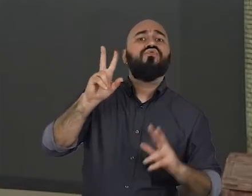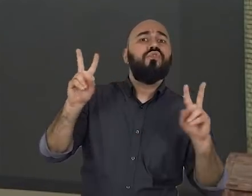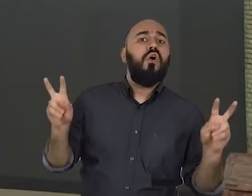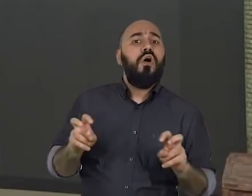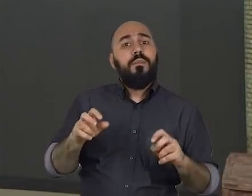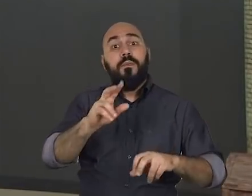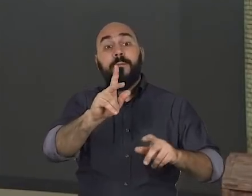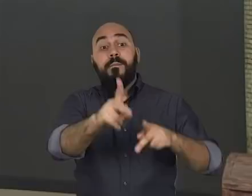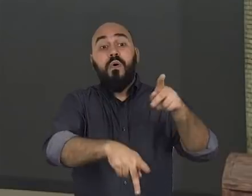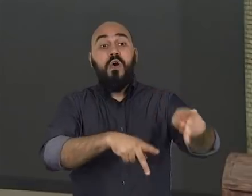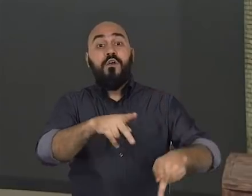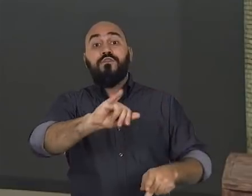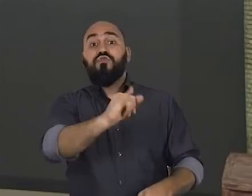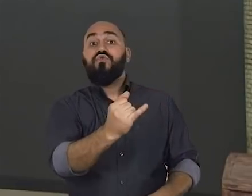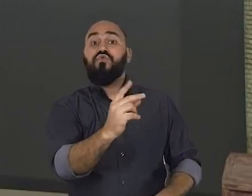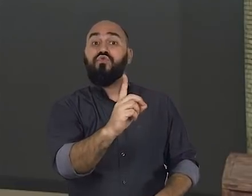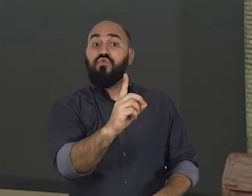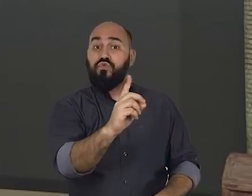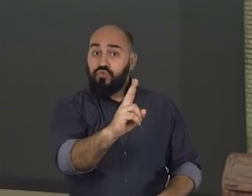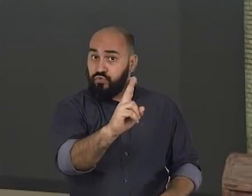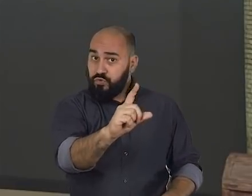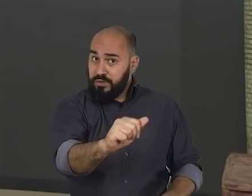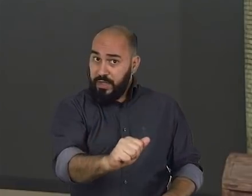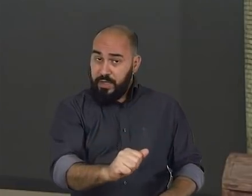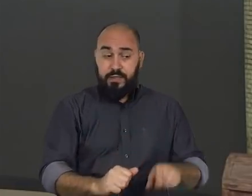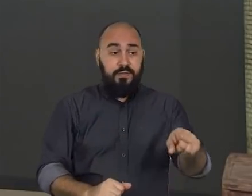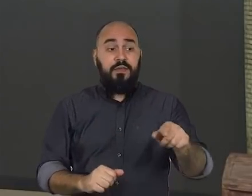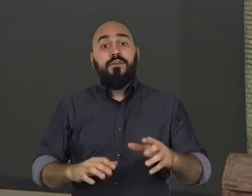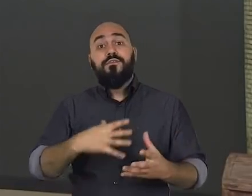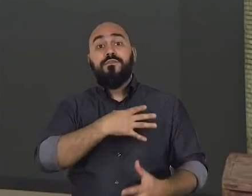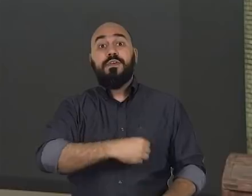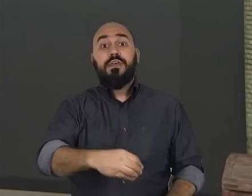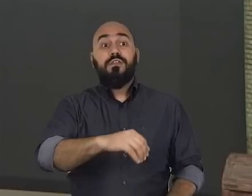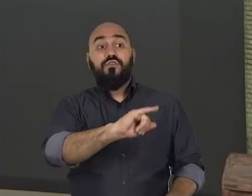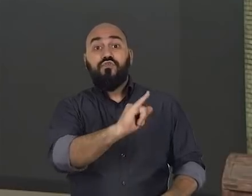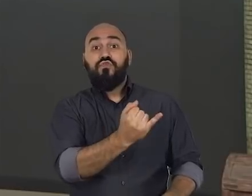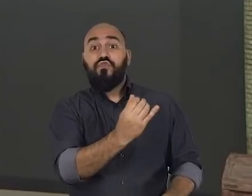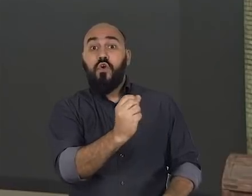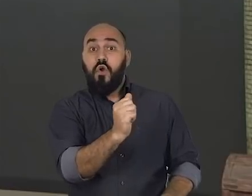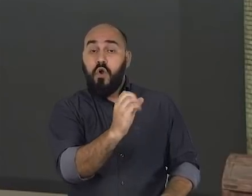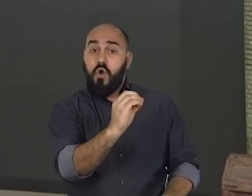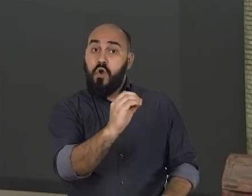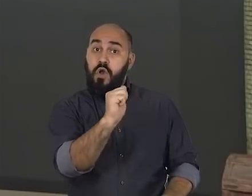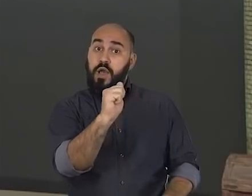no 4º ano de Joaquim, filho de Josias, rei de Judá, que é o